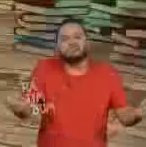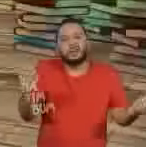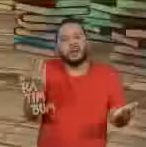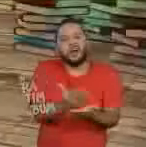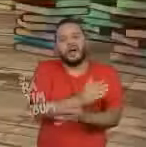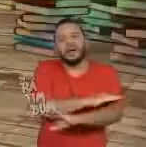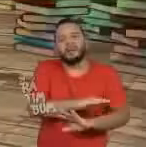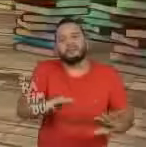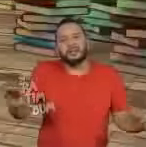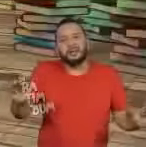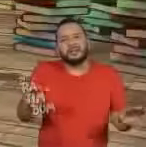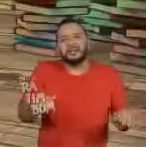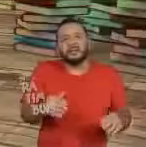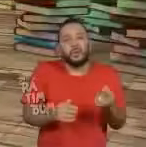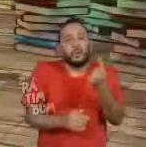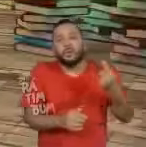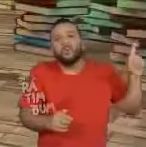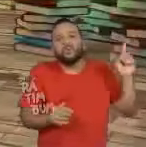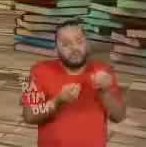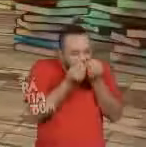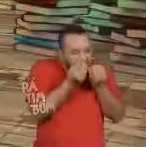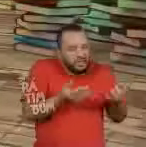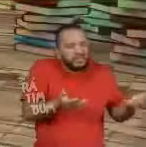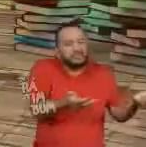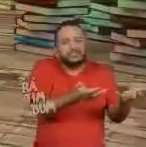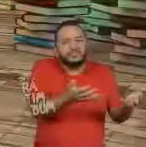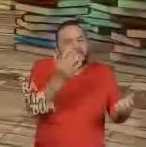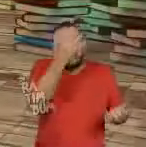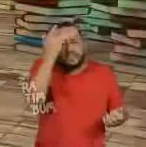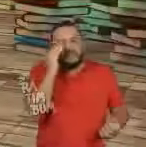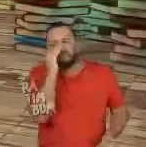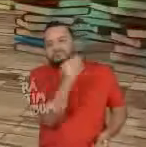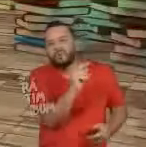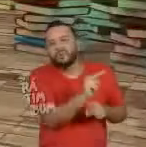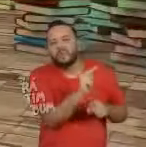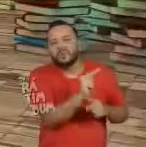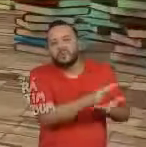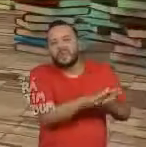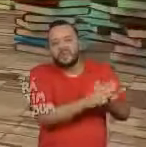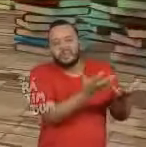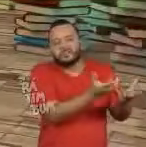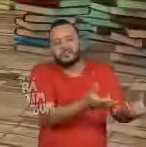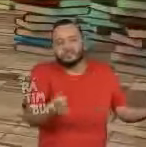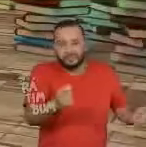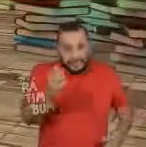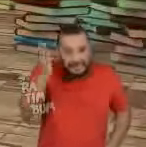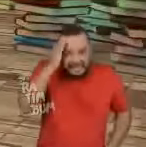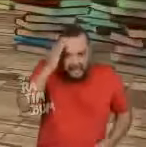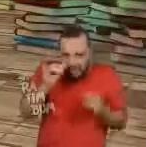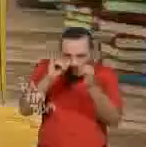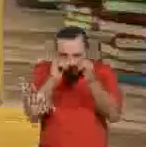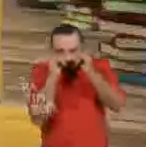os homens se esqueceram de cuidar. Quando ele terminou de contar essa história, o senhor Barão, aquele